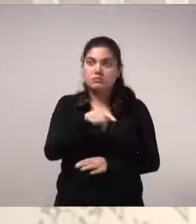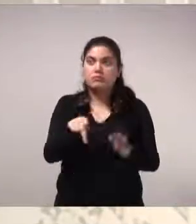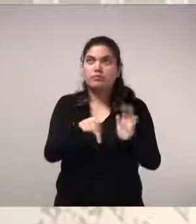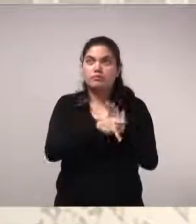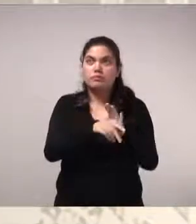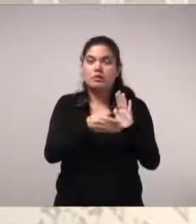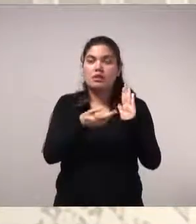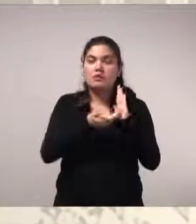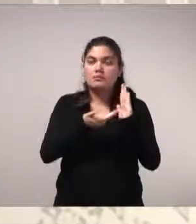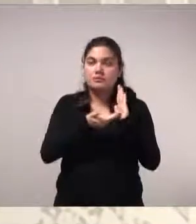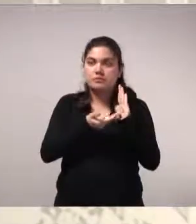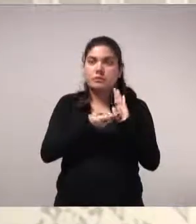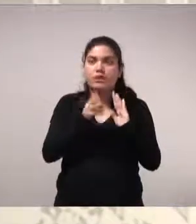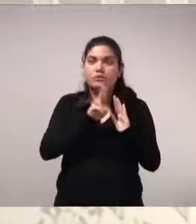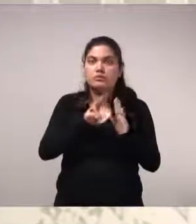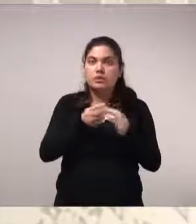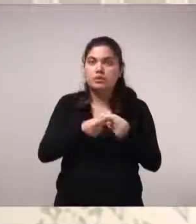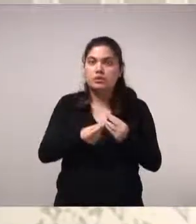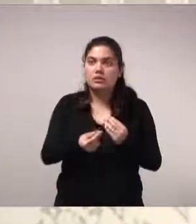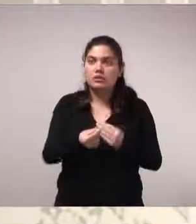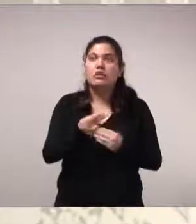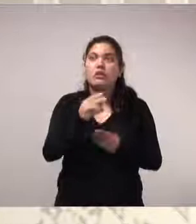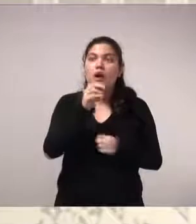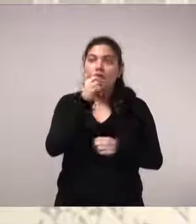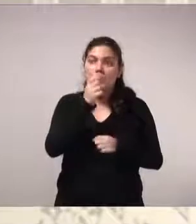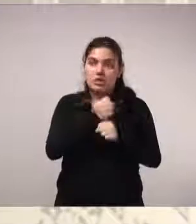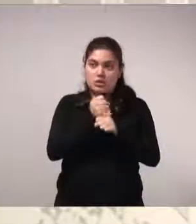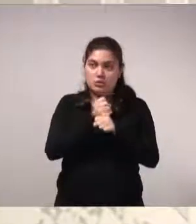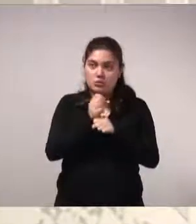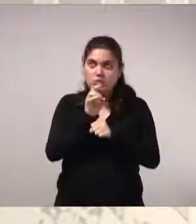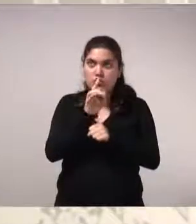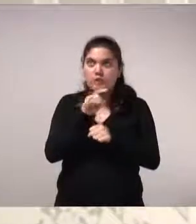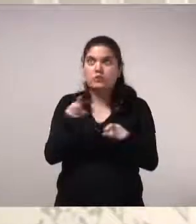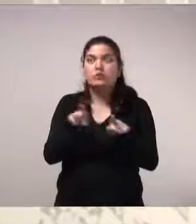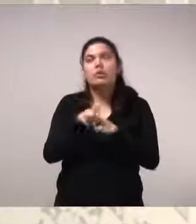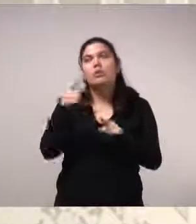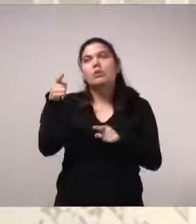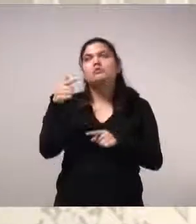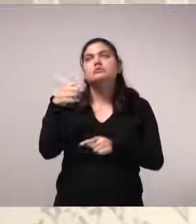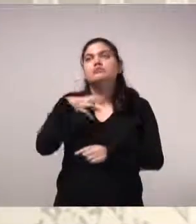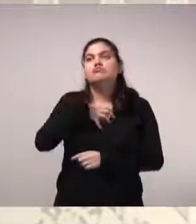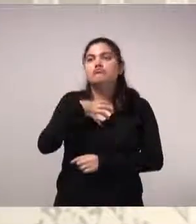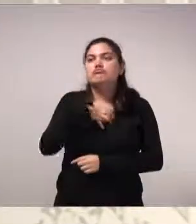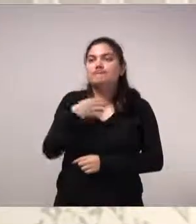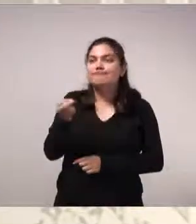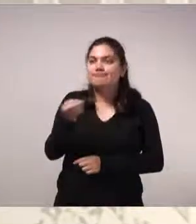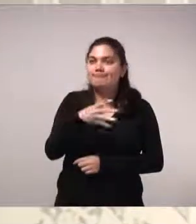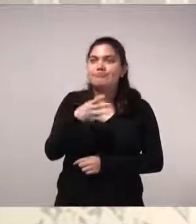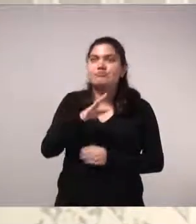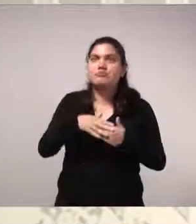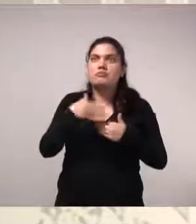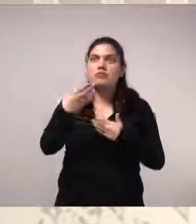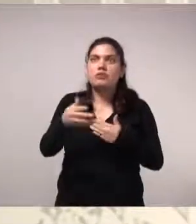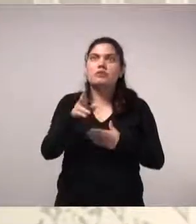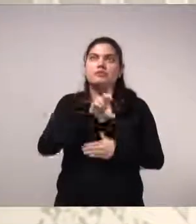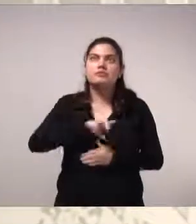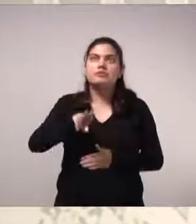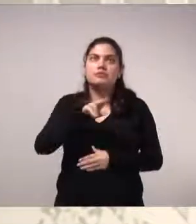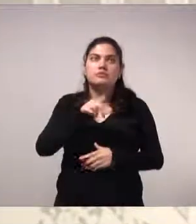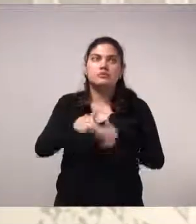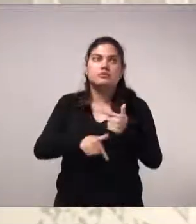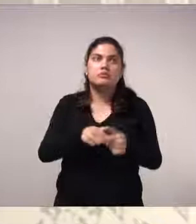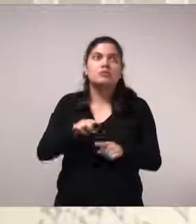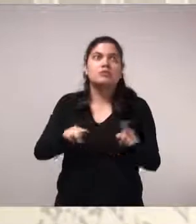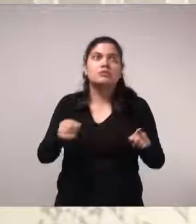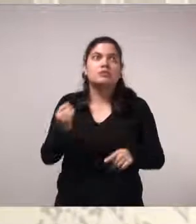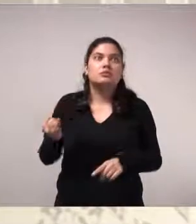vamos testá-las durante 1 ano. Uma outra medida de modernização que extrapola a nossa área de atuação direta, mas que é